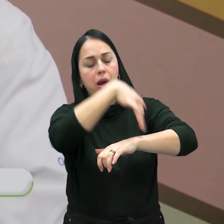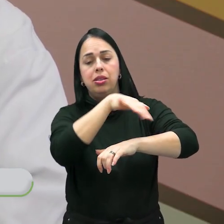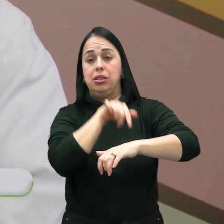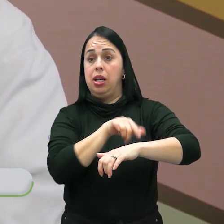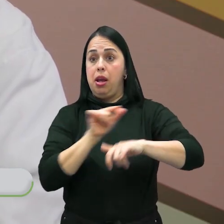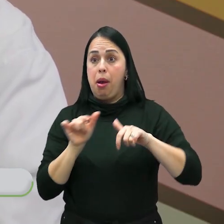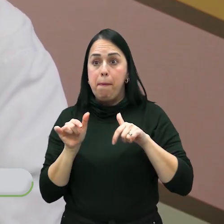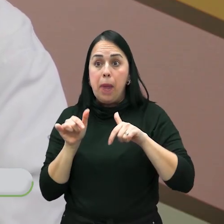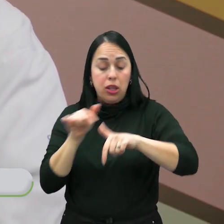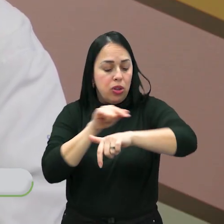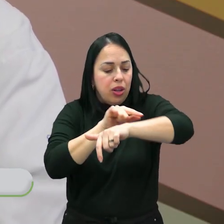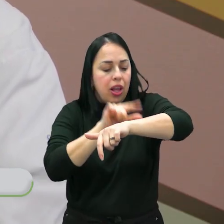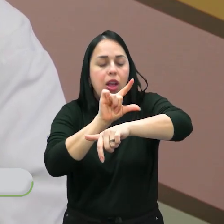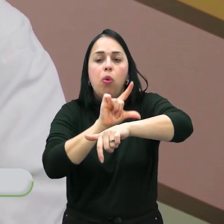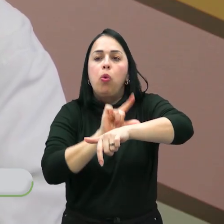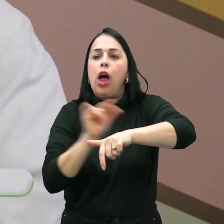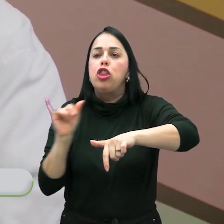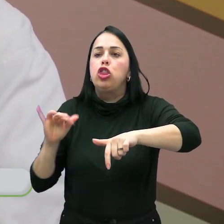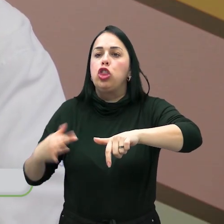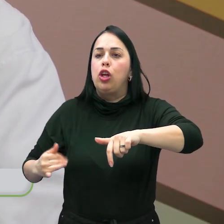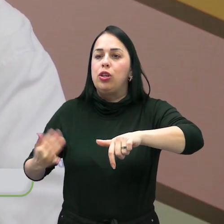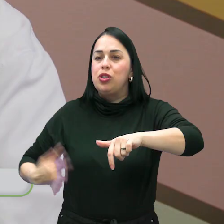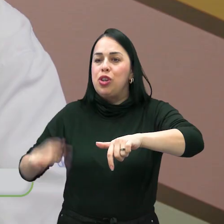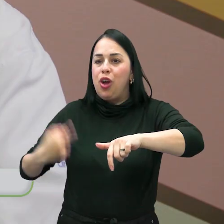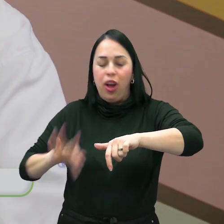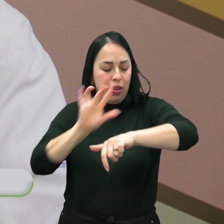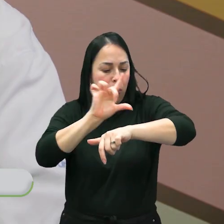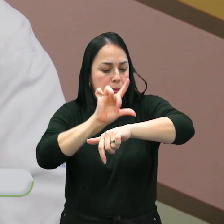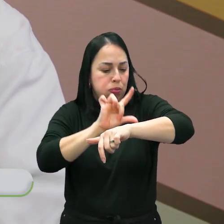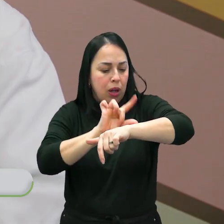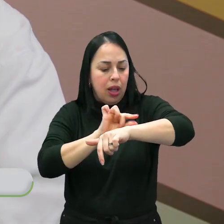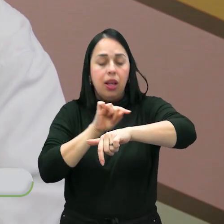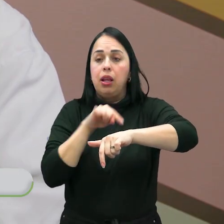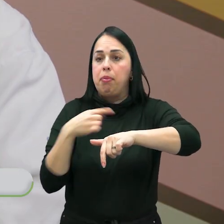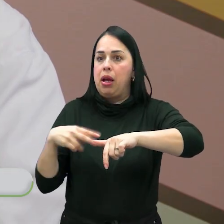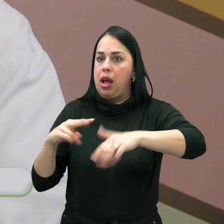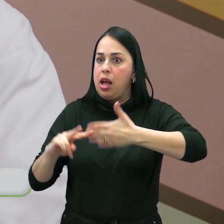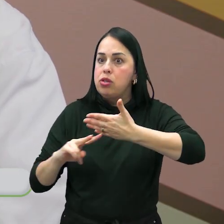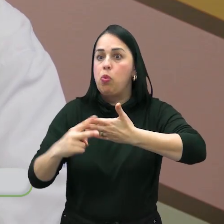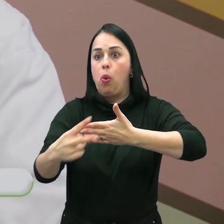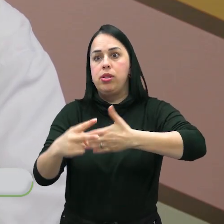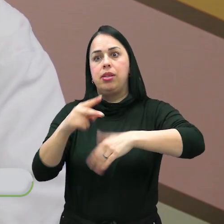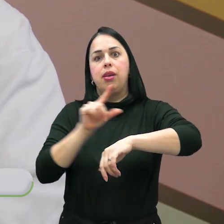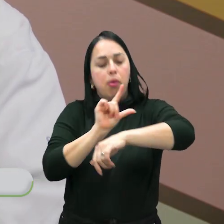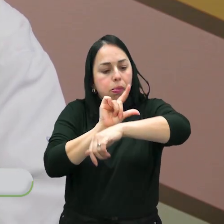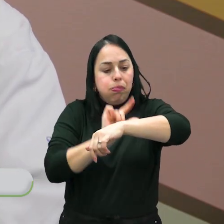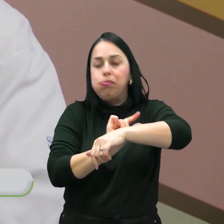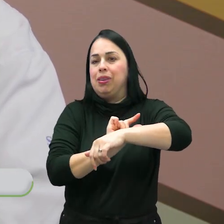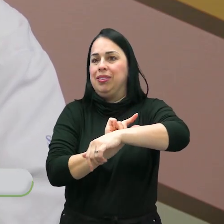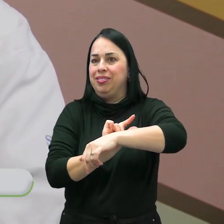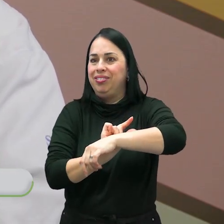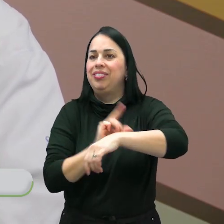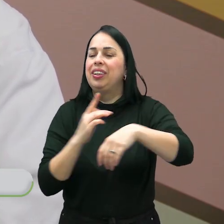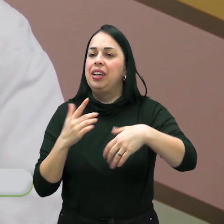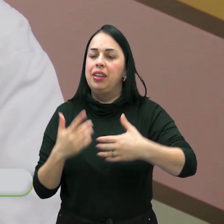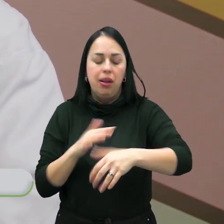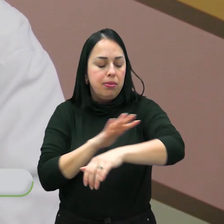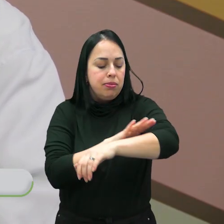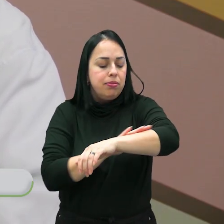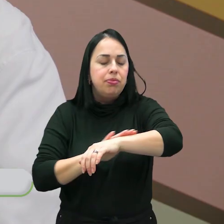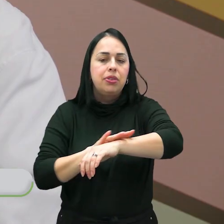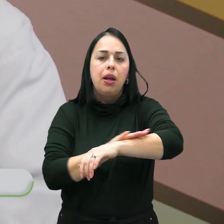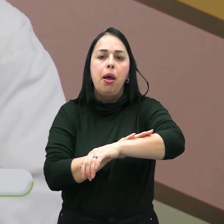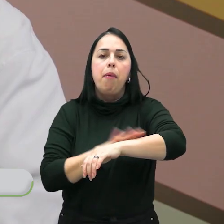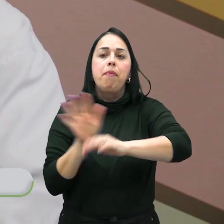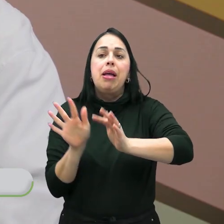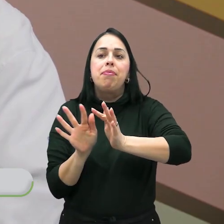Essa a ação diminui a dor e também diminui a progressão da lesão, o que significa o seguinte,